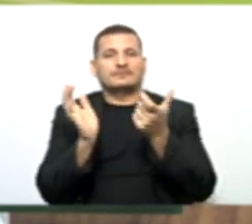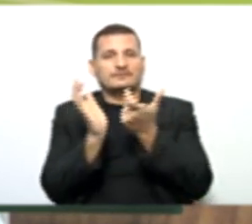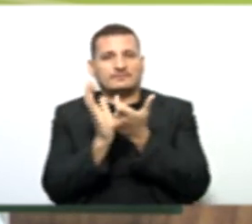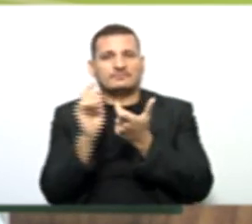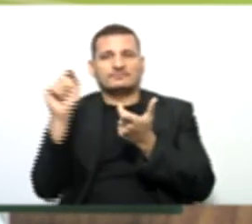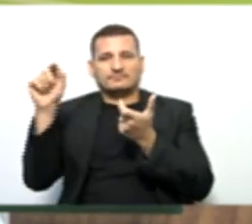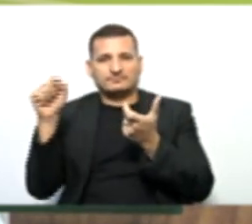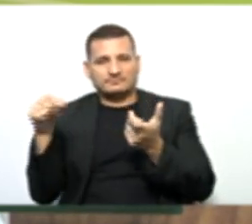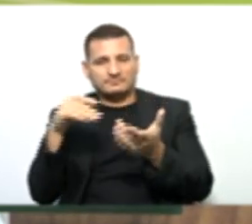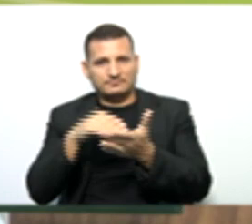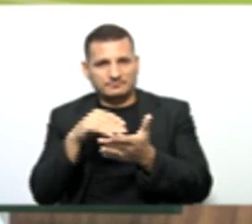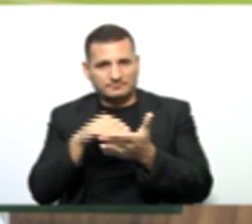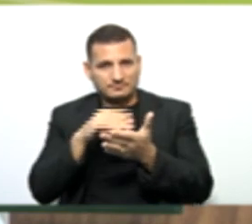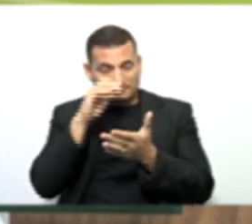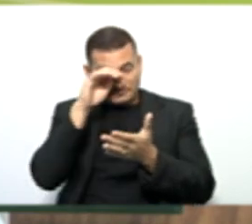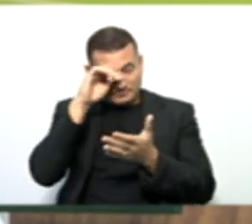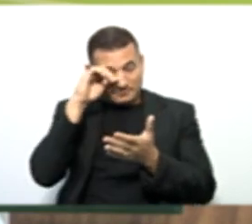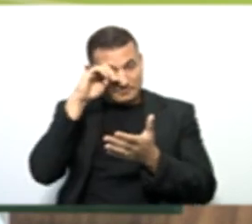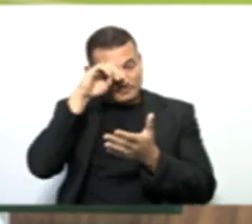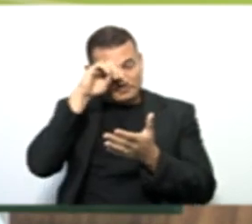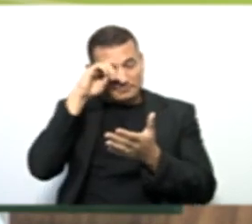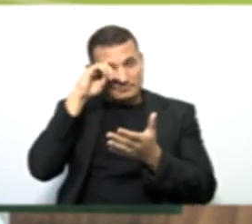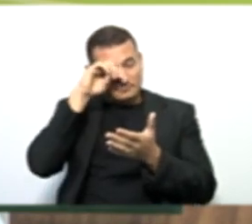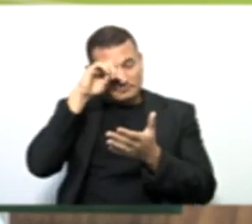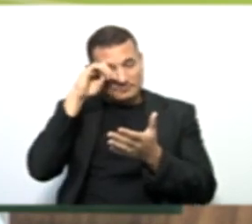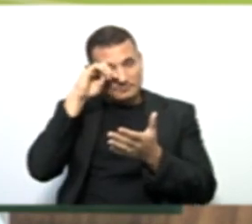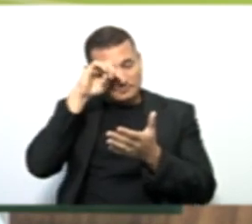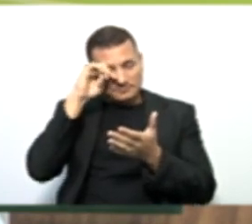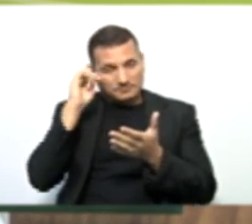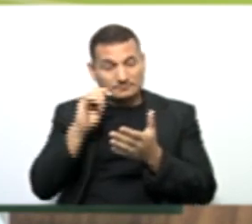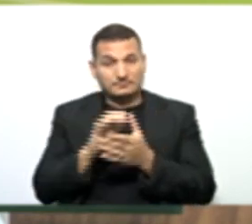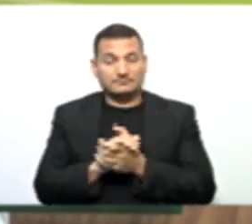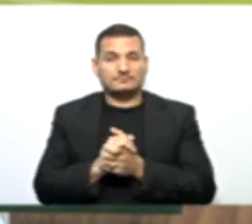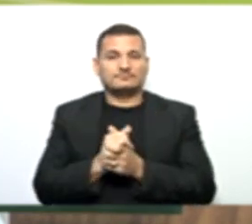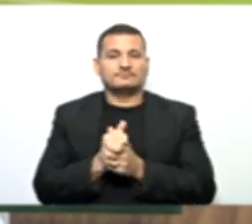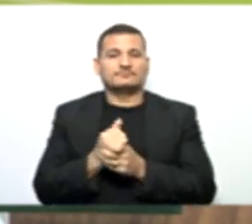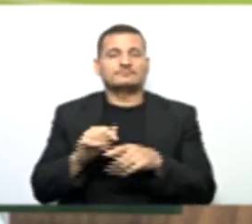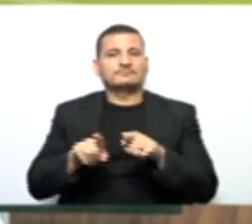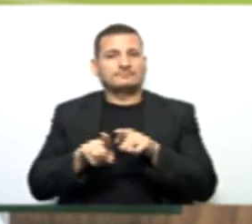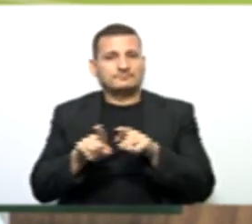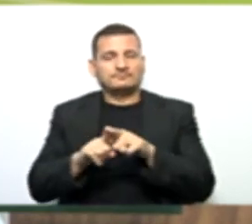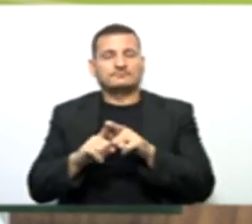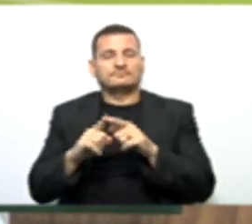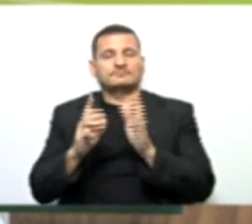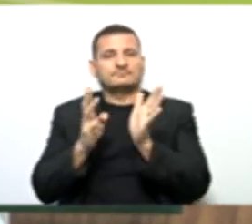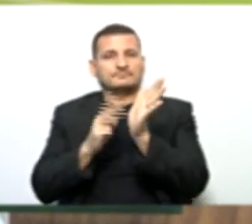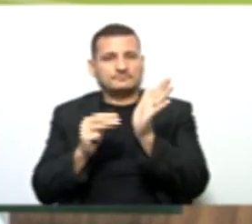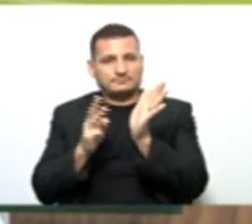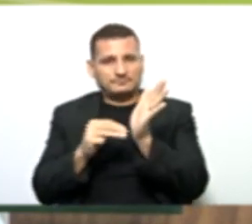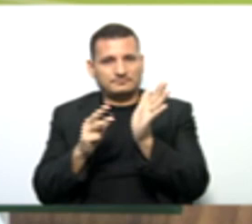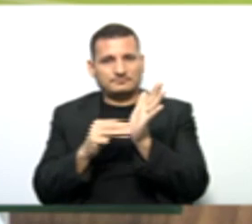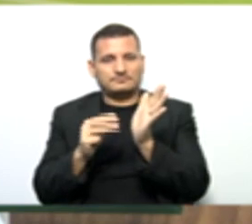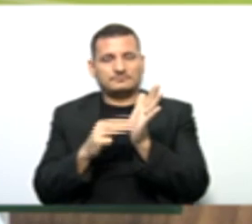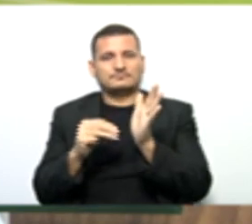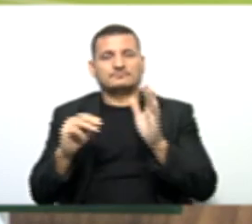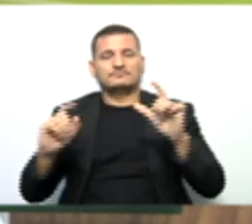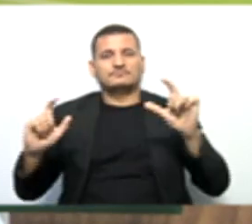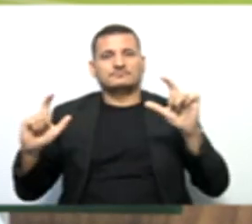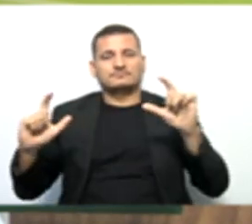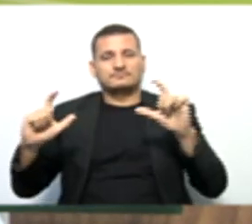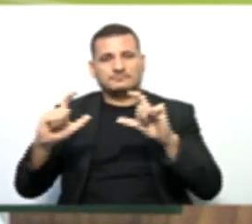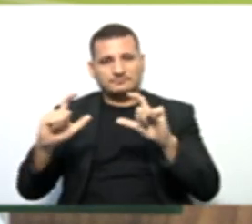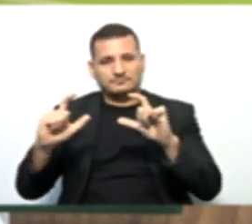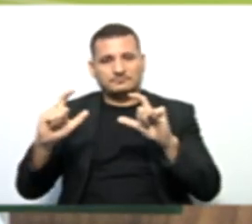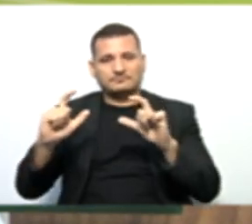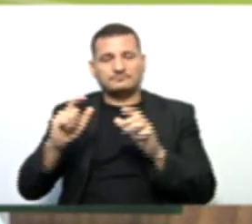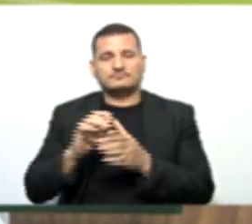class, fechar o parênteses no final do método construtor e um